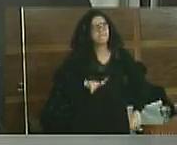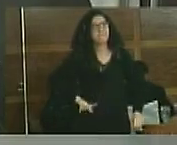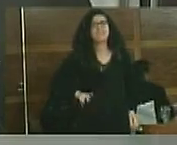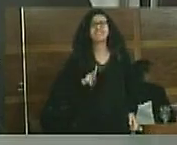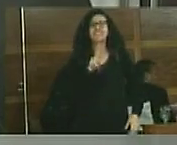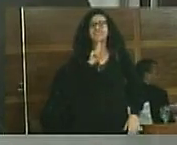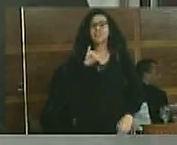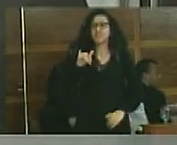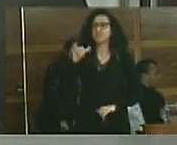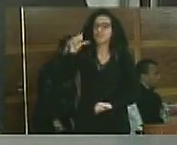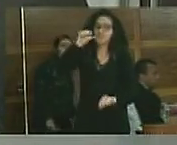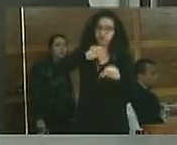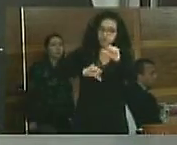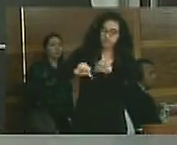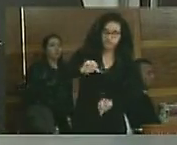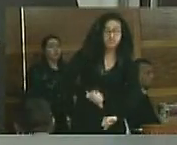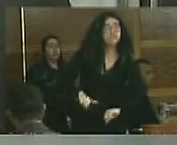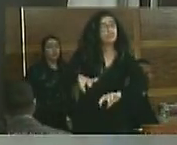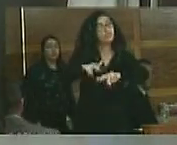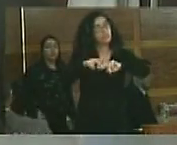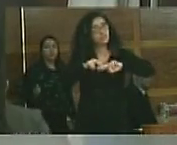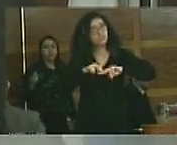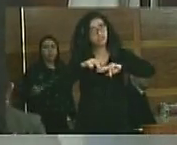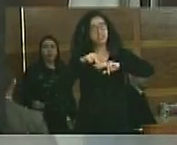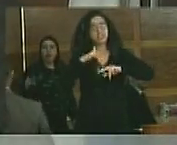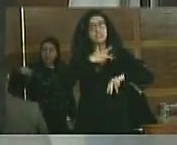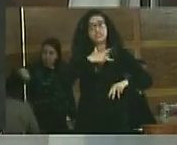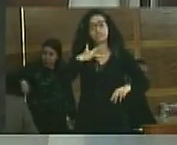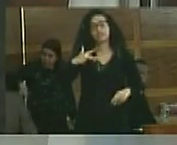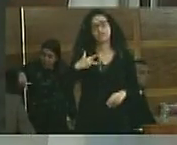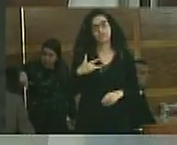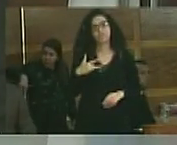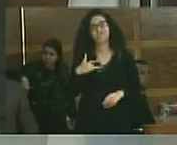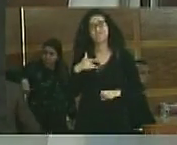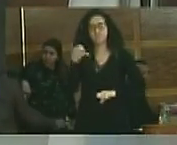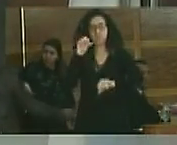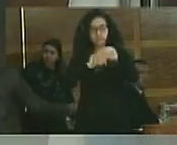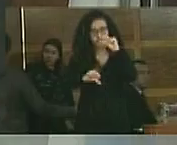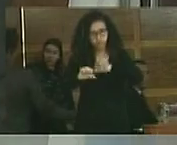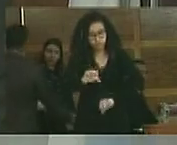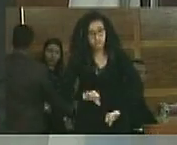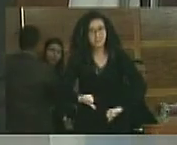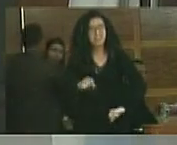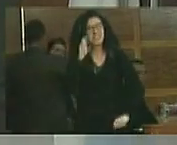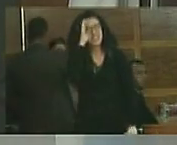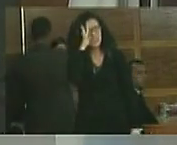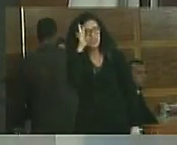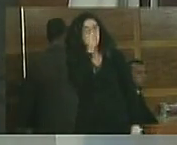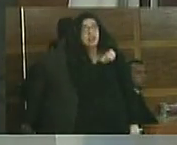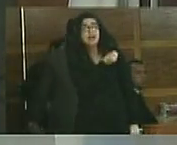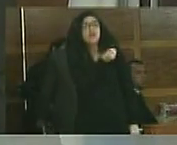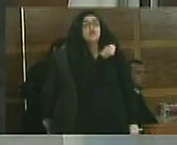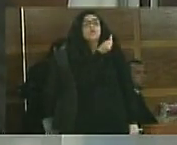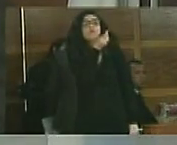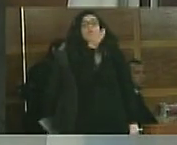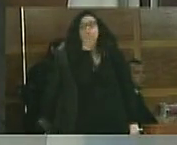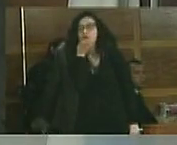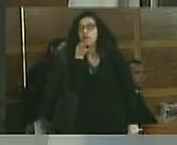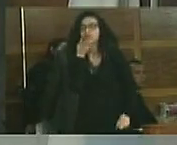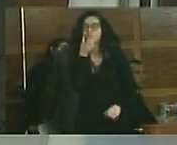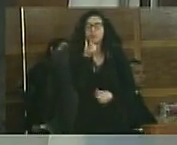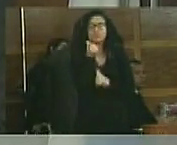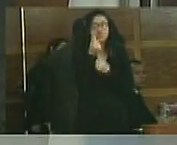vai de mal a pior. É por isso que a nossa saúde no nosso país vai de mal a pior. Imagine quanto dinheiro está escondido.